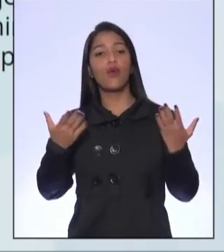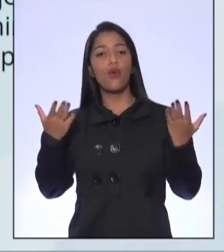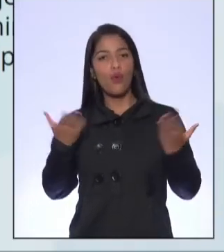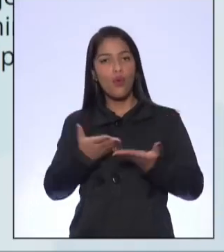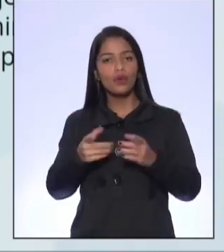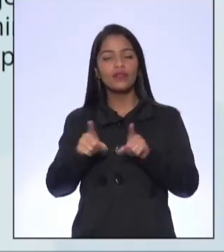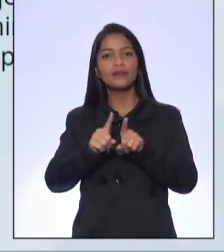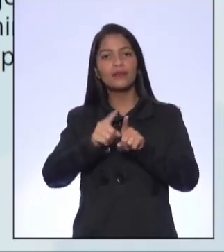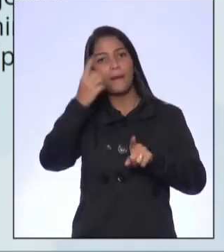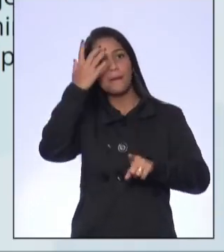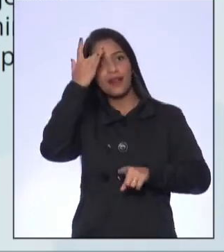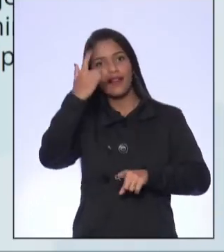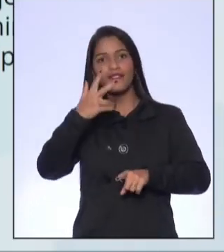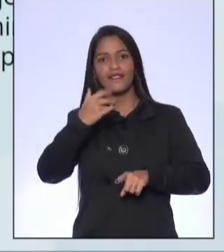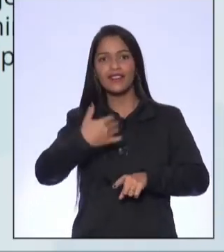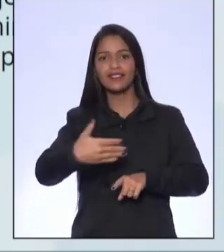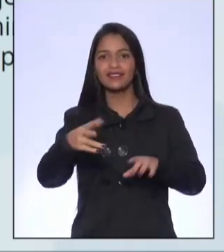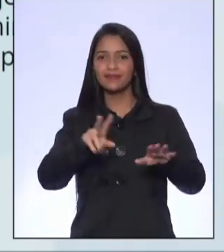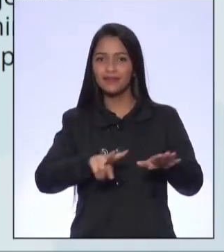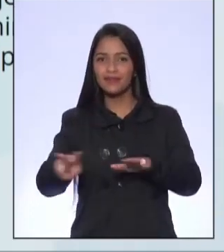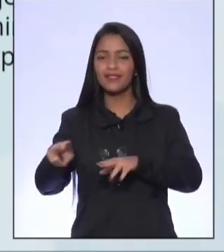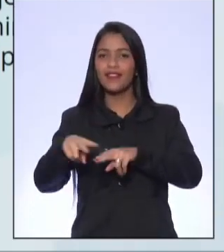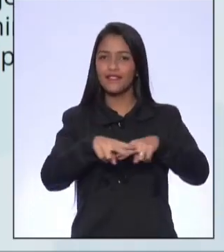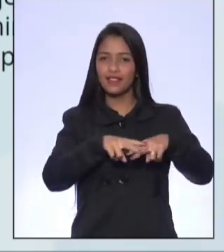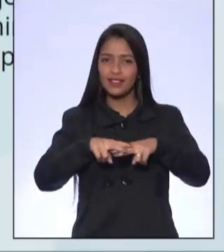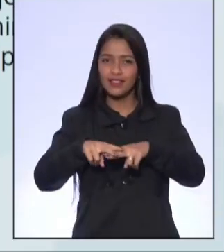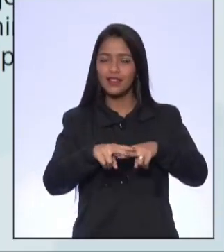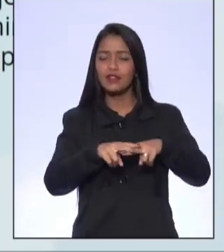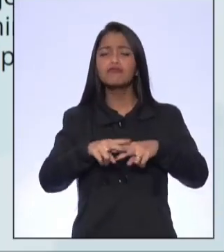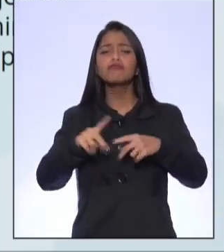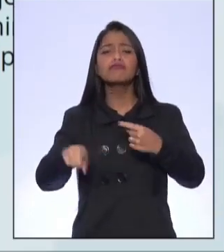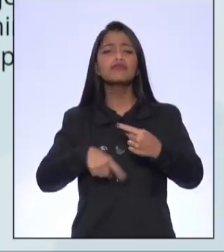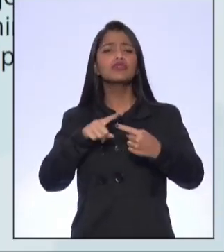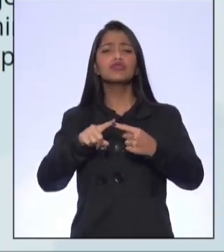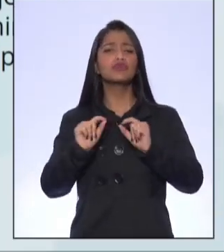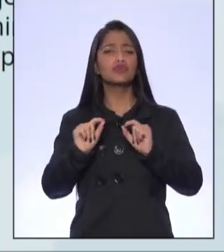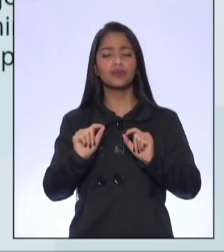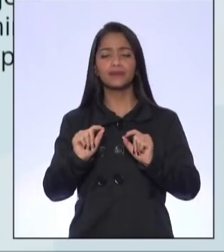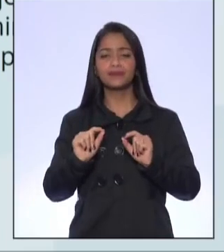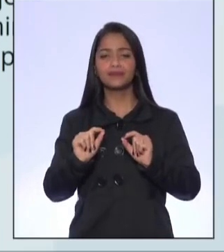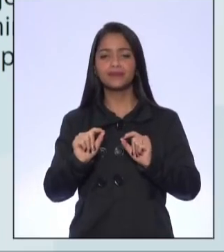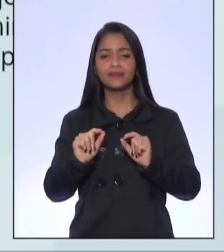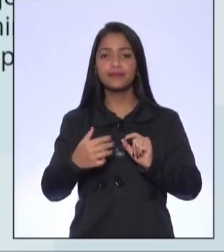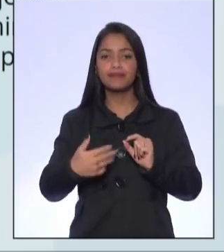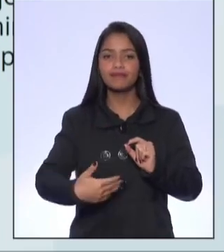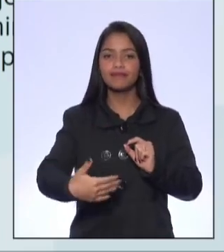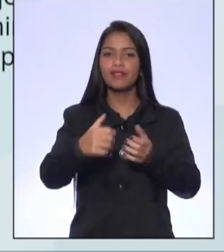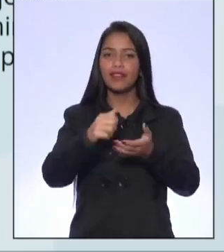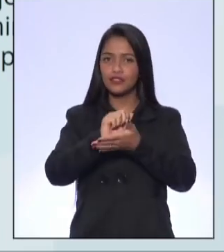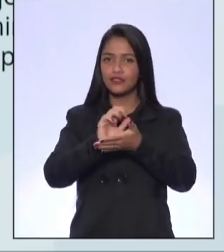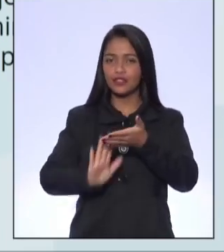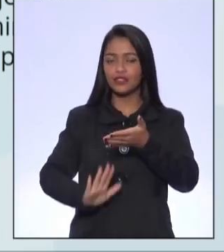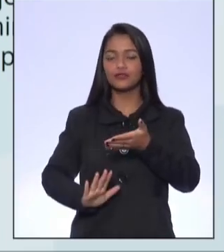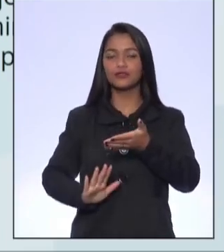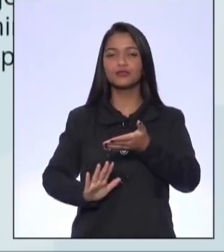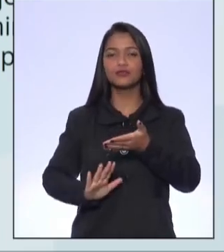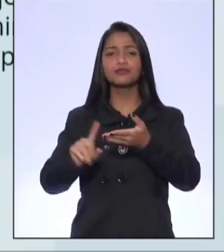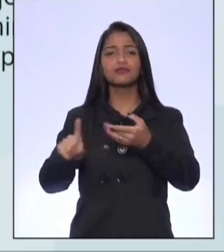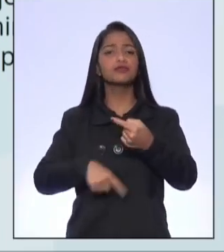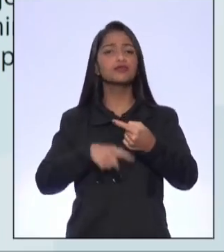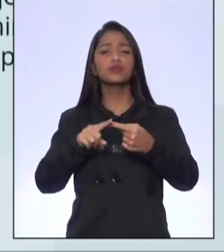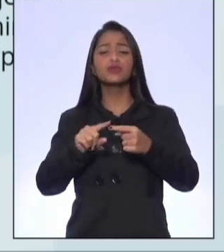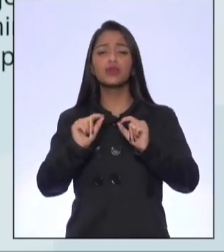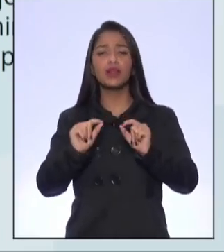hoje quanto amanhã, né? O objetivo das atividades que iremos envolver, né, nesta semana, será